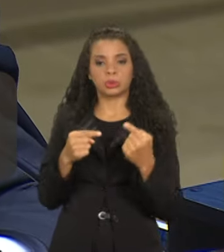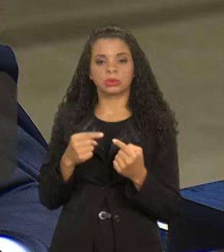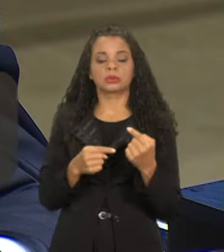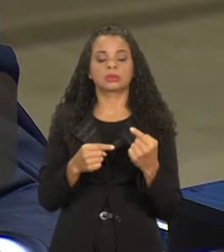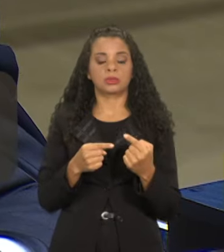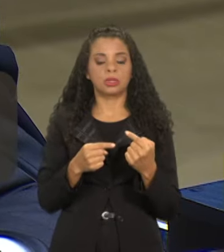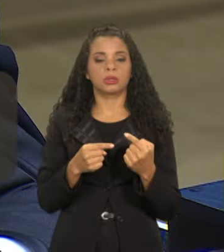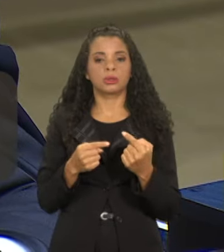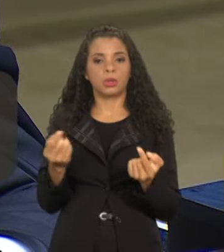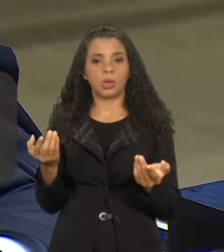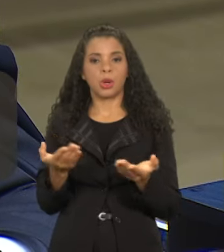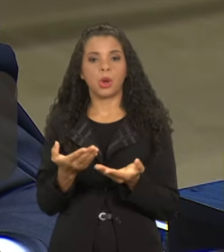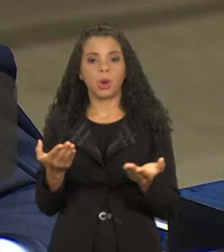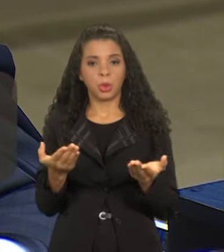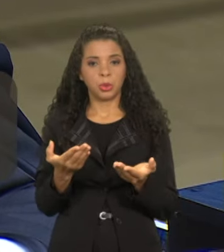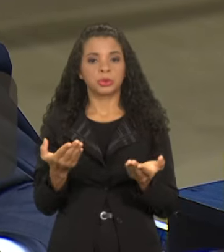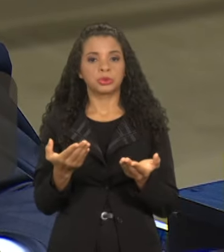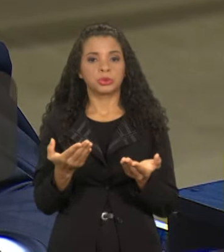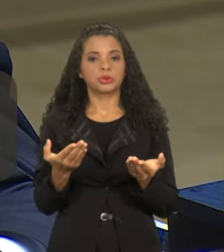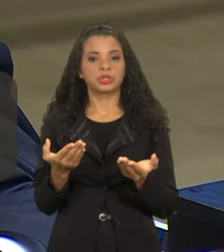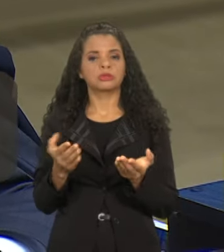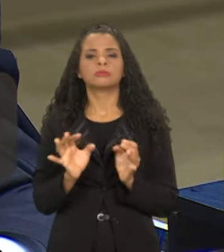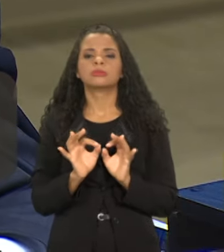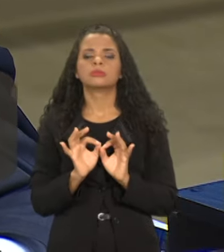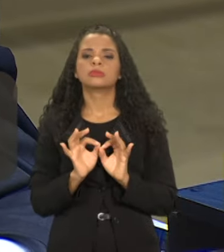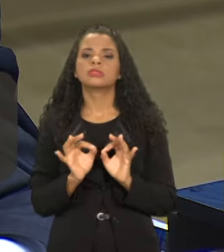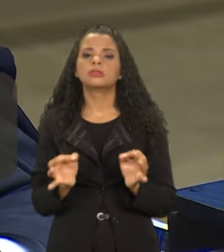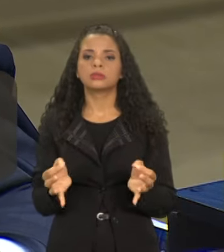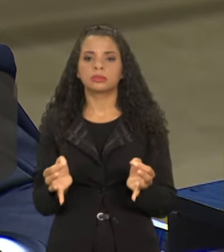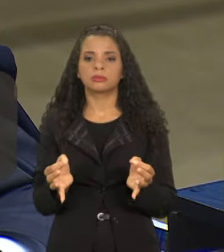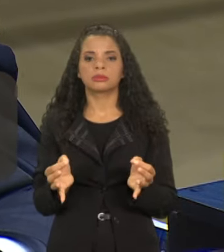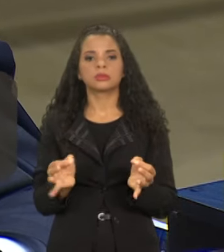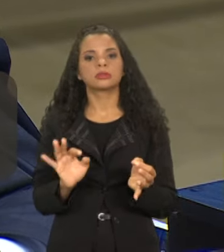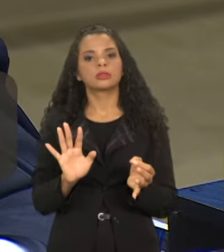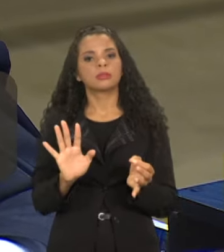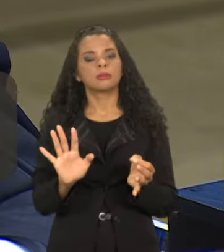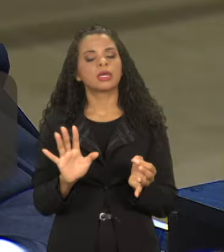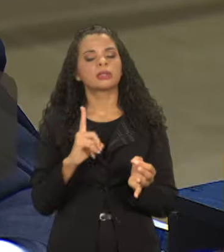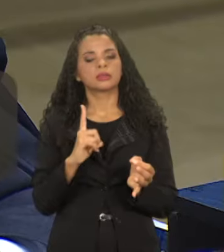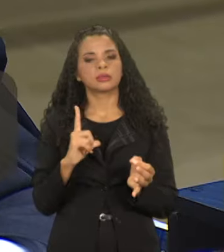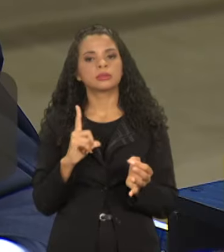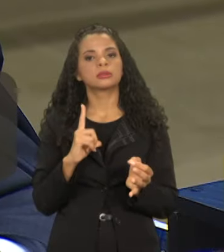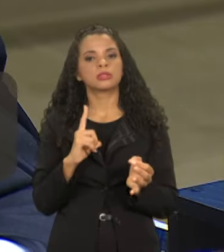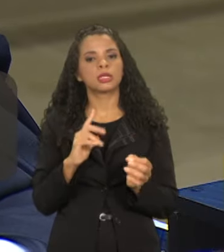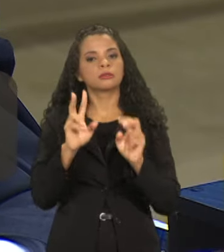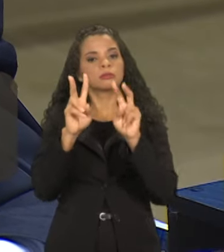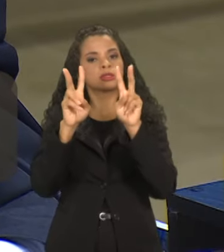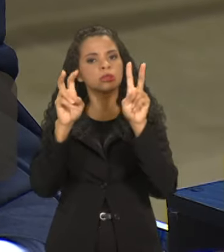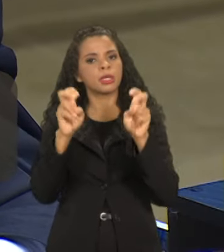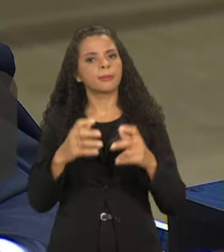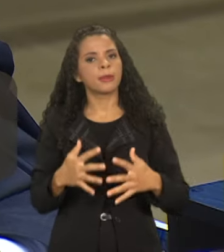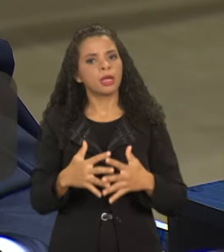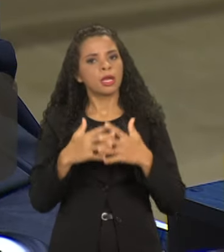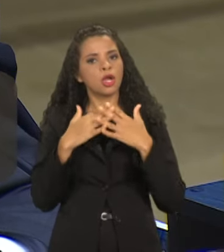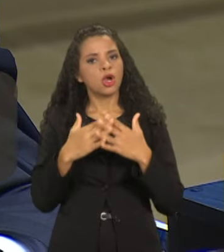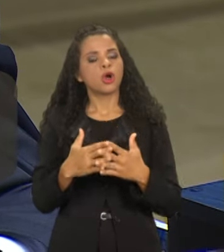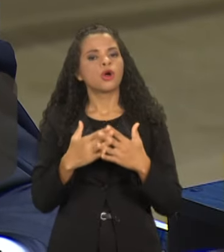alturas, de deslinde simples, por outro lado, veicula um dos temas mais complexos com os